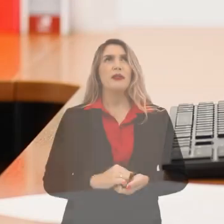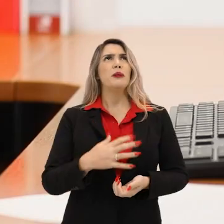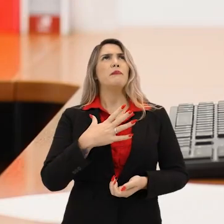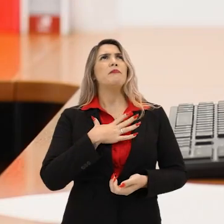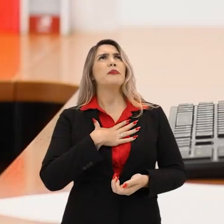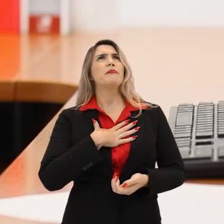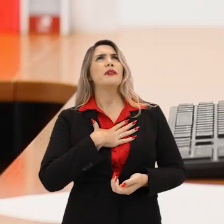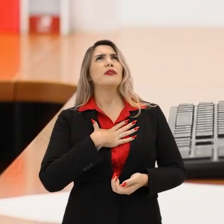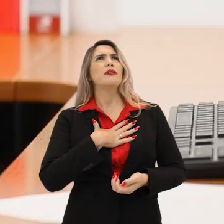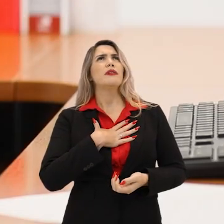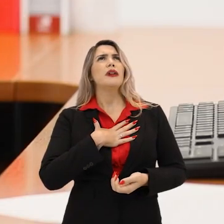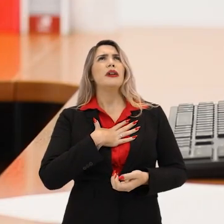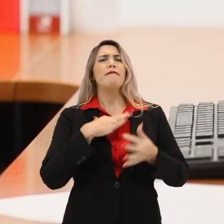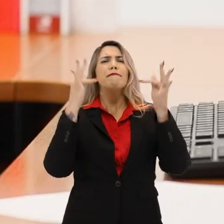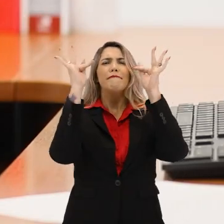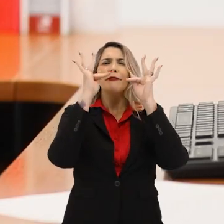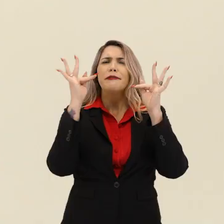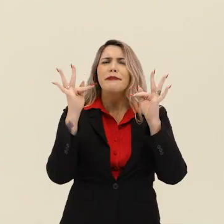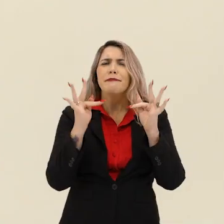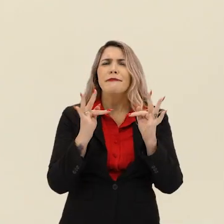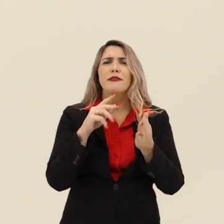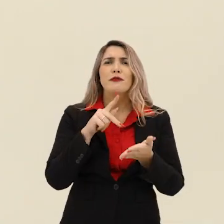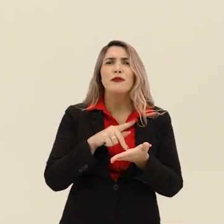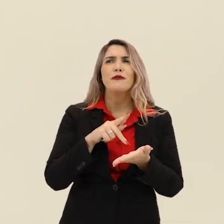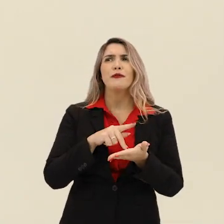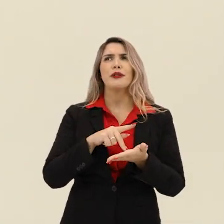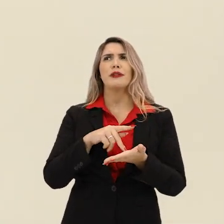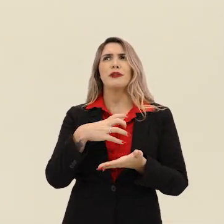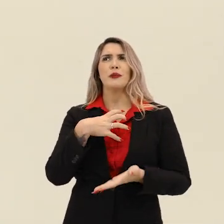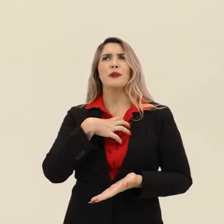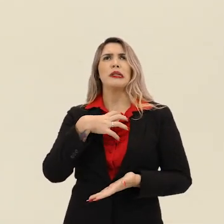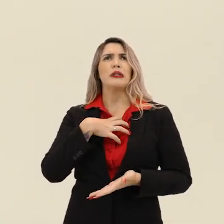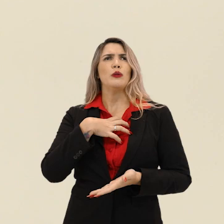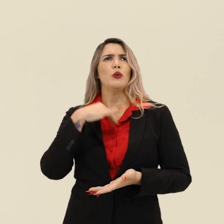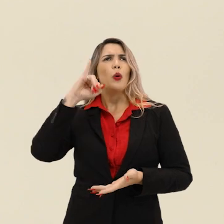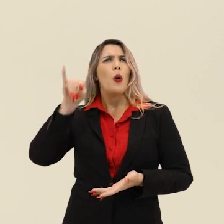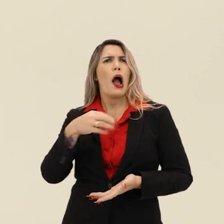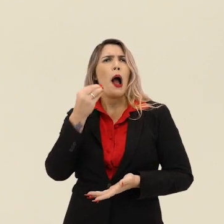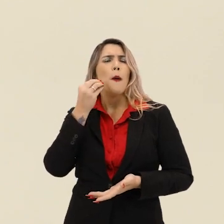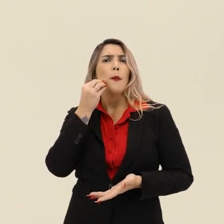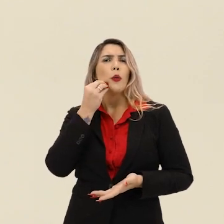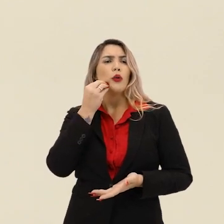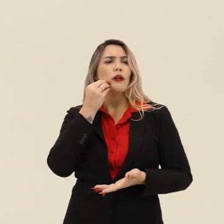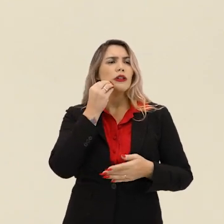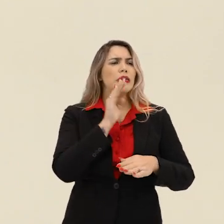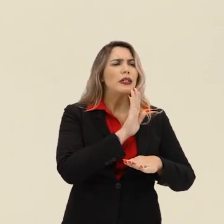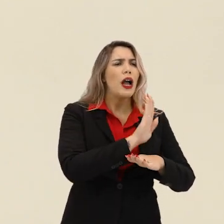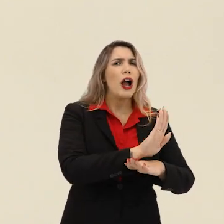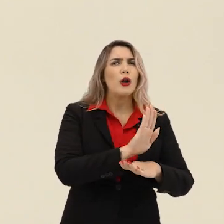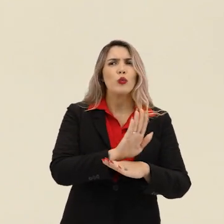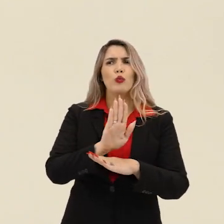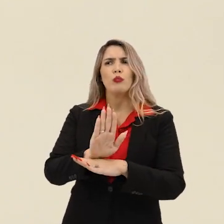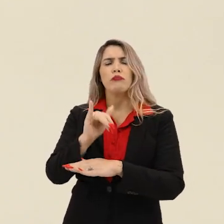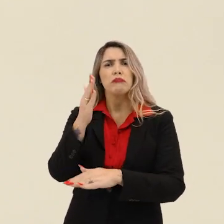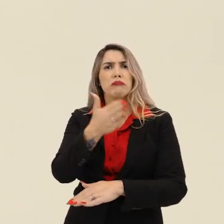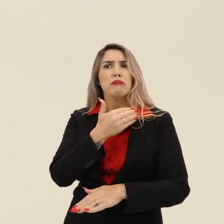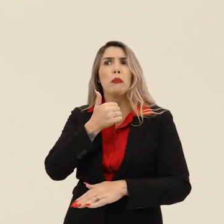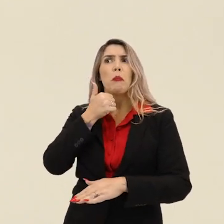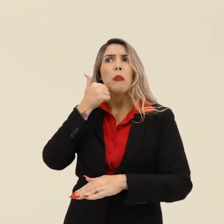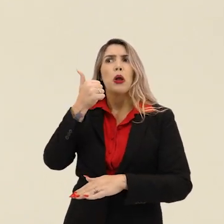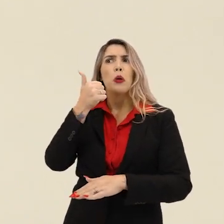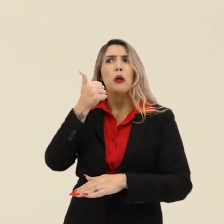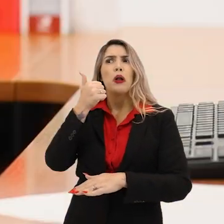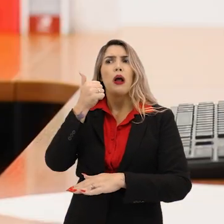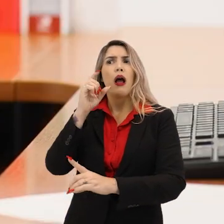mim, a maior recompensa é ter a oportunidade de contribuir para a melhoria